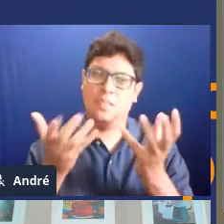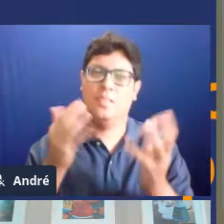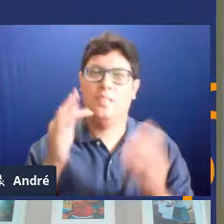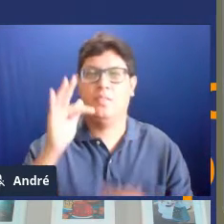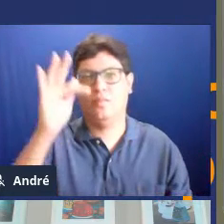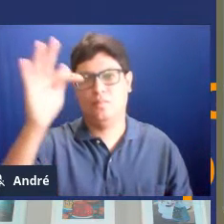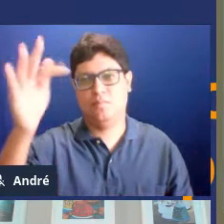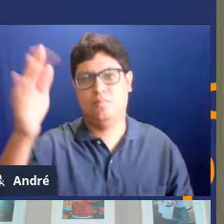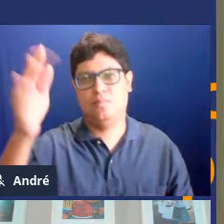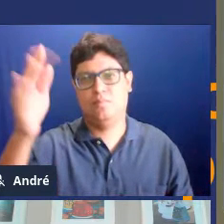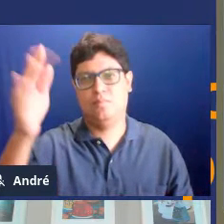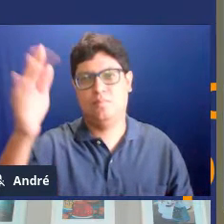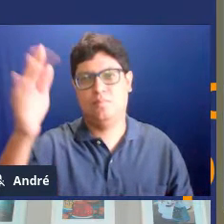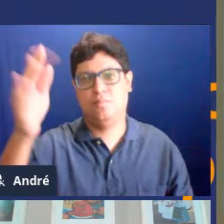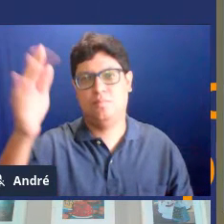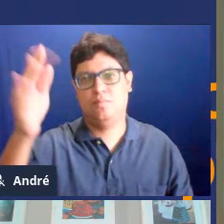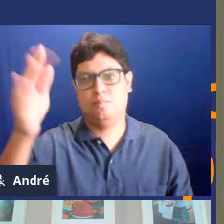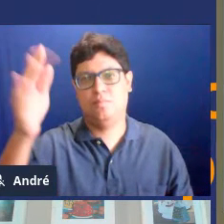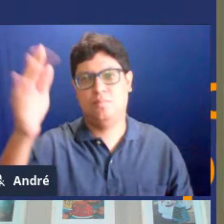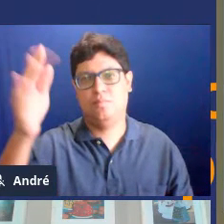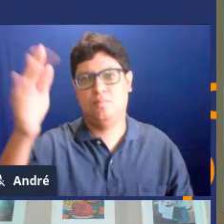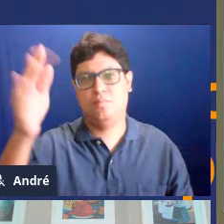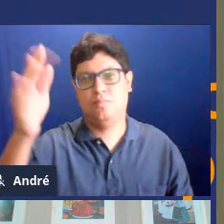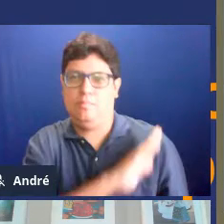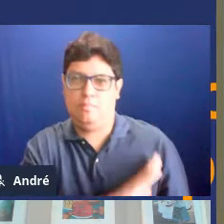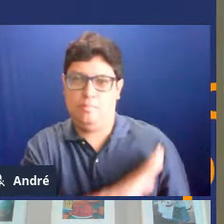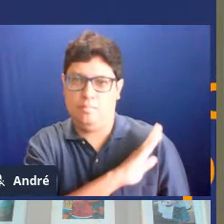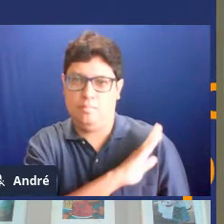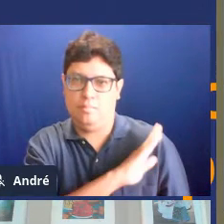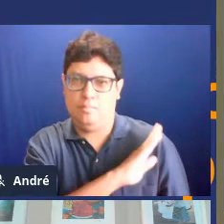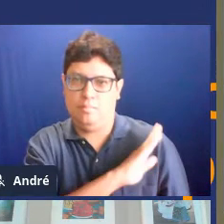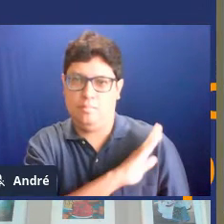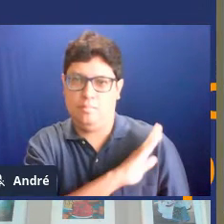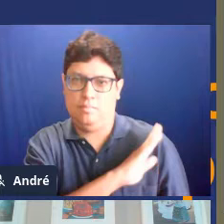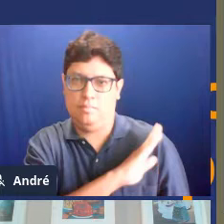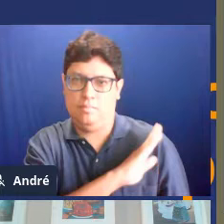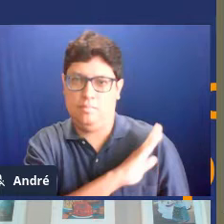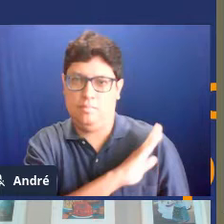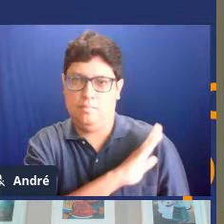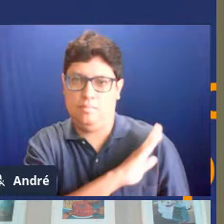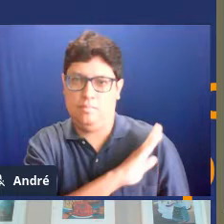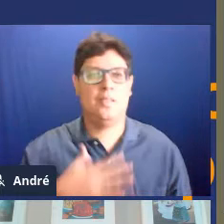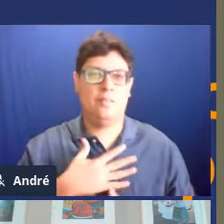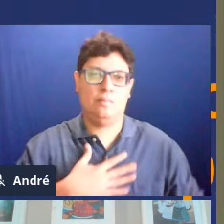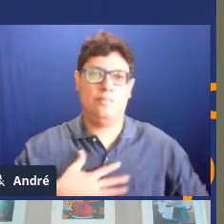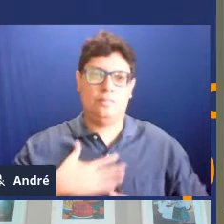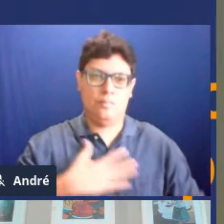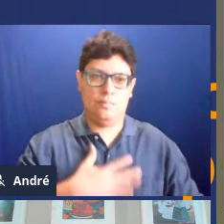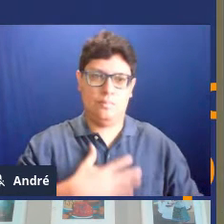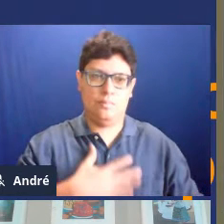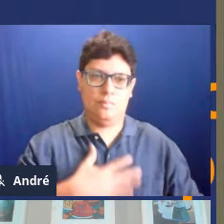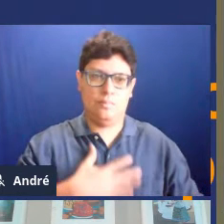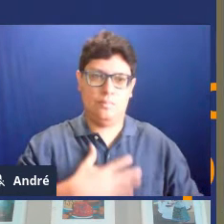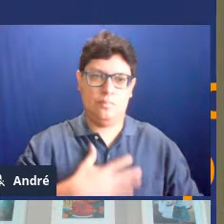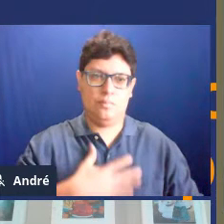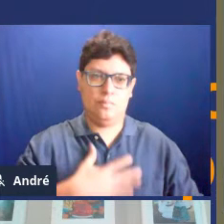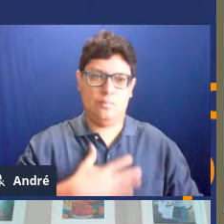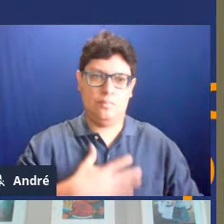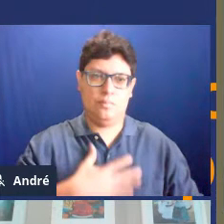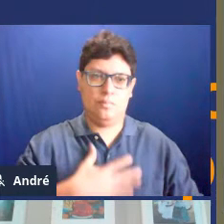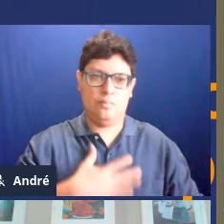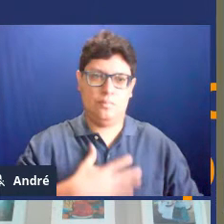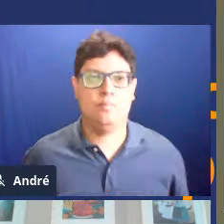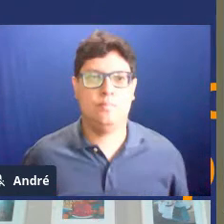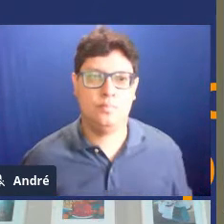muito obrigado pelo convite, é um prazer estar com vocês. Então, vou falar um pouquinho do que a gente vem fazendo